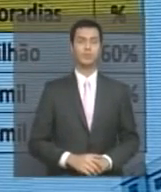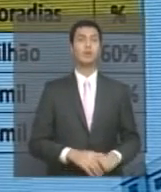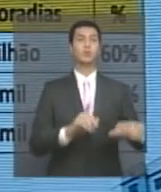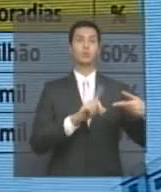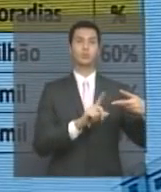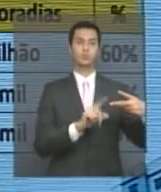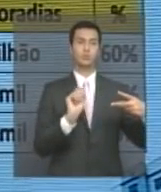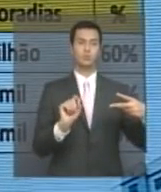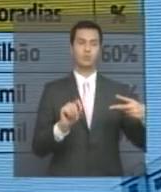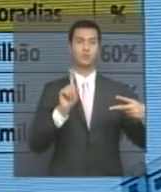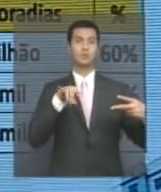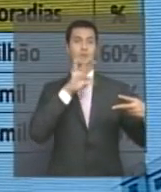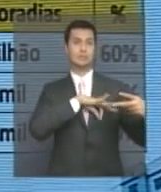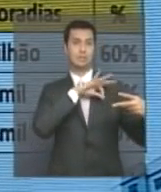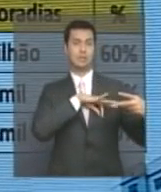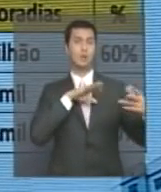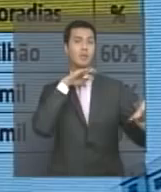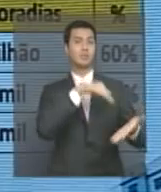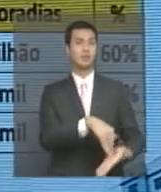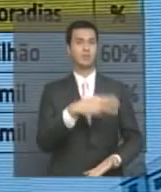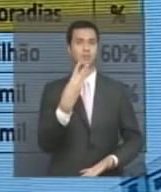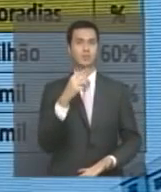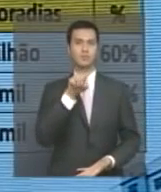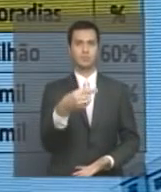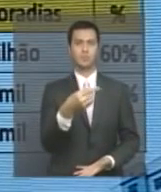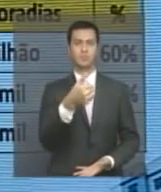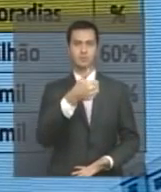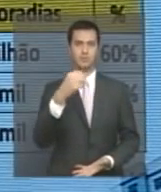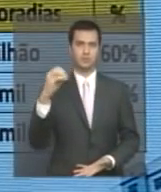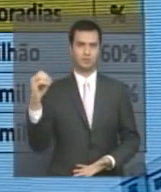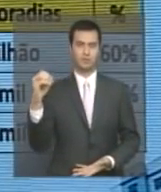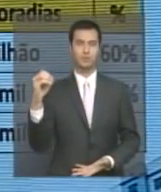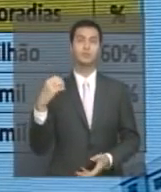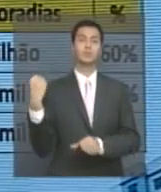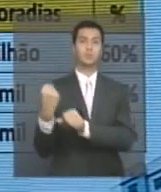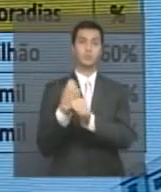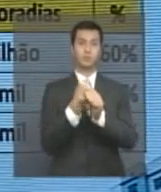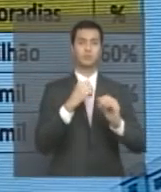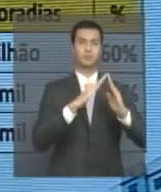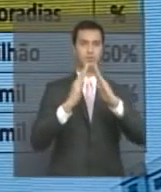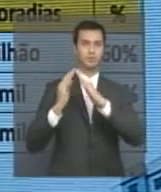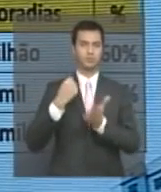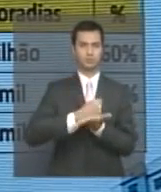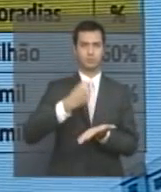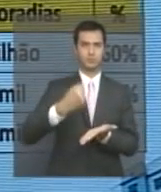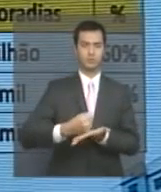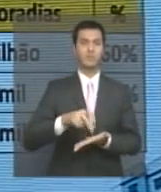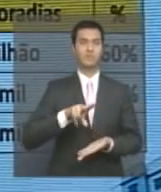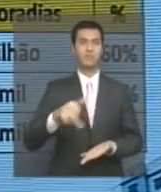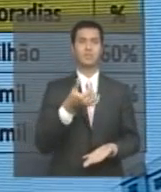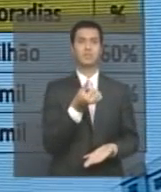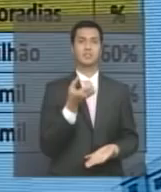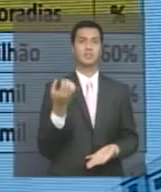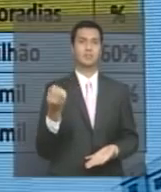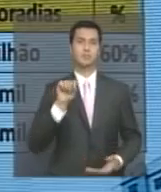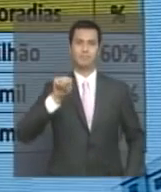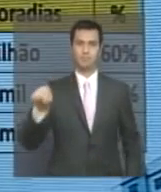renda familiar até 3.100, a meta de contratação de moradias será de 600 mil